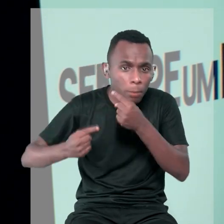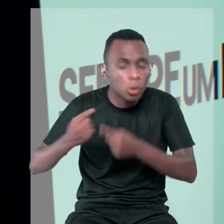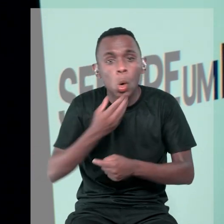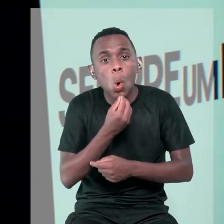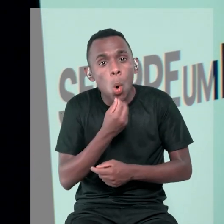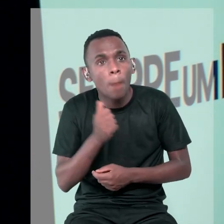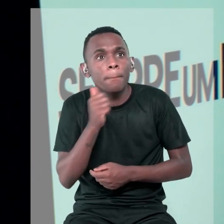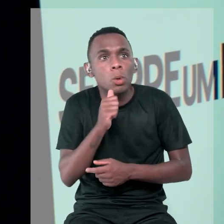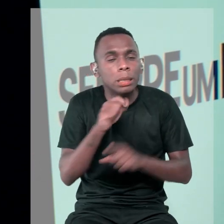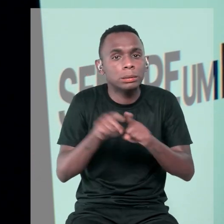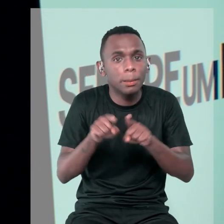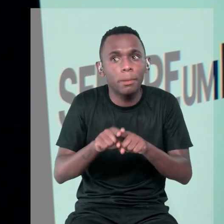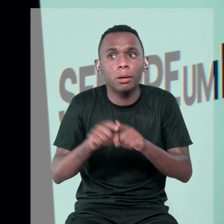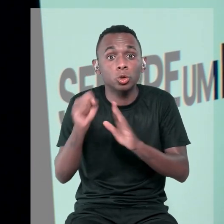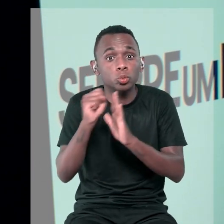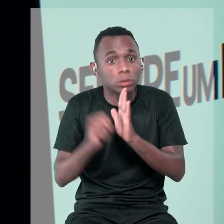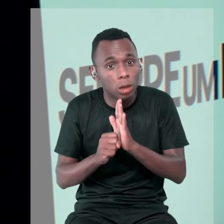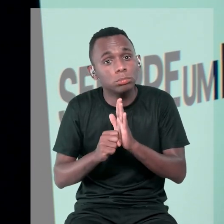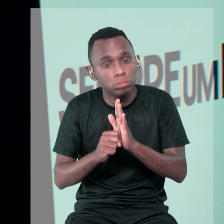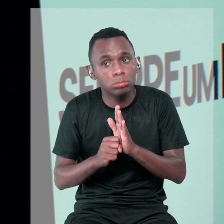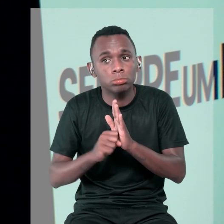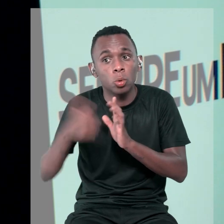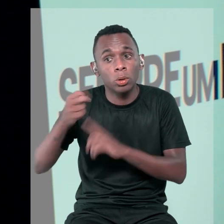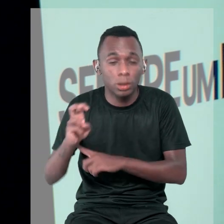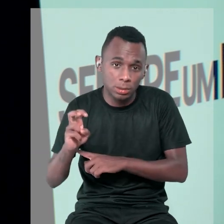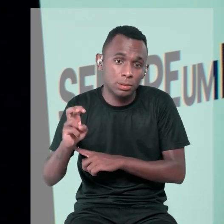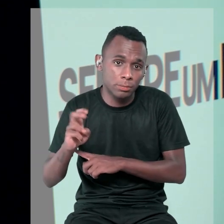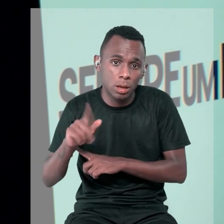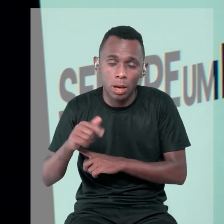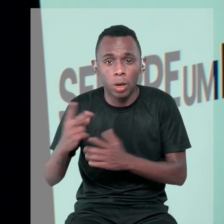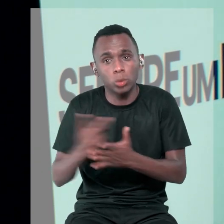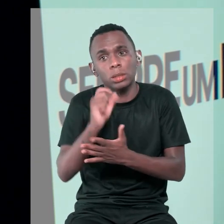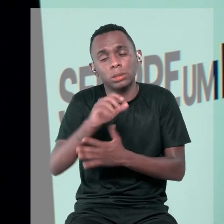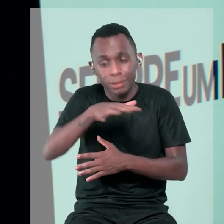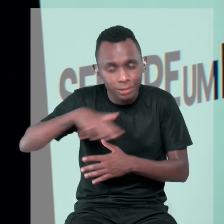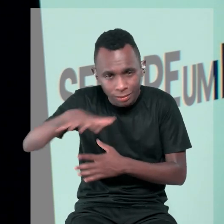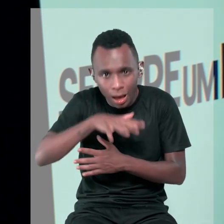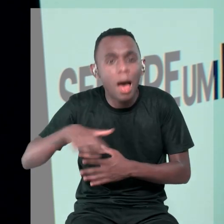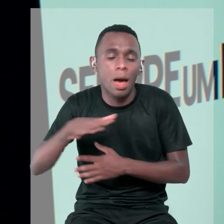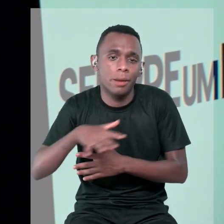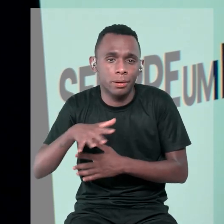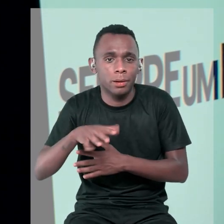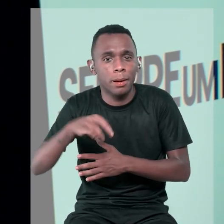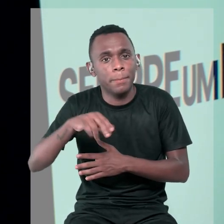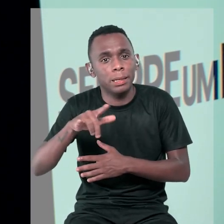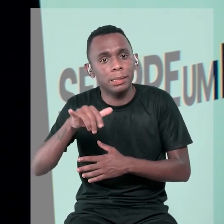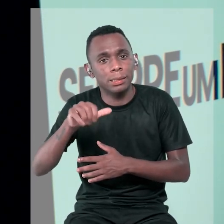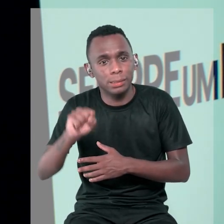e mulheres políticas do século, né, XV, que era o fenômeno das milícias. Por quê? Porque as